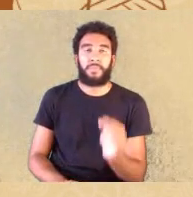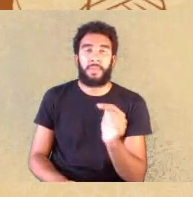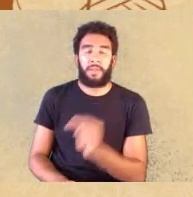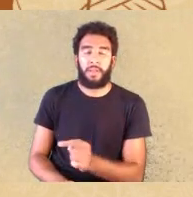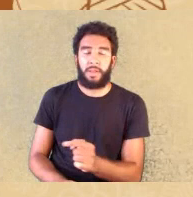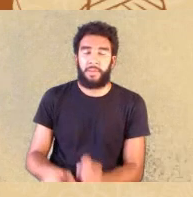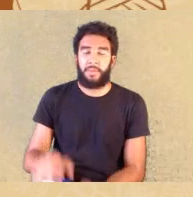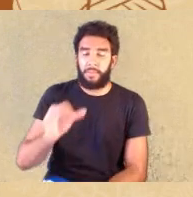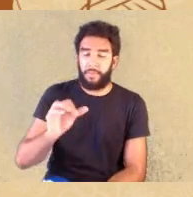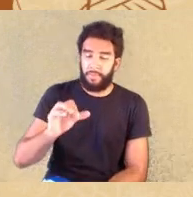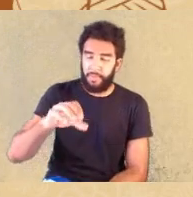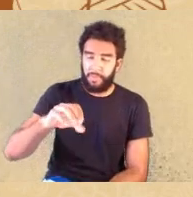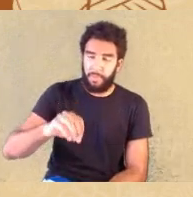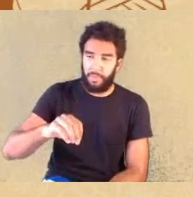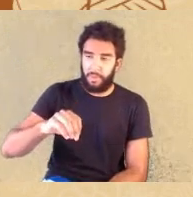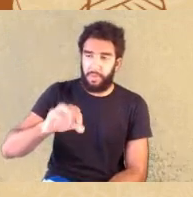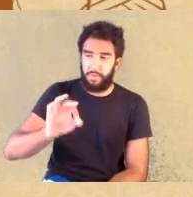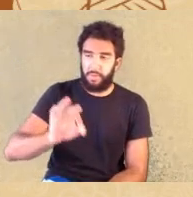90%